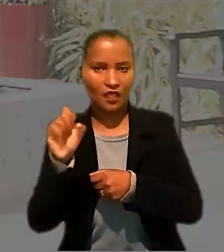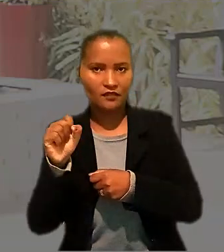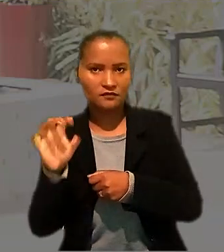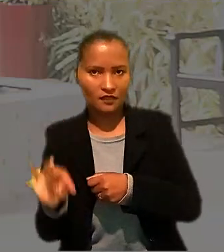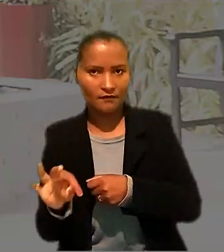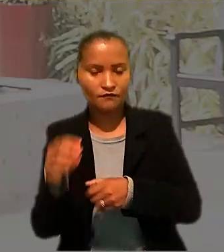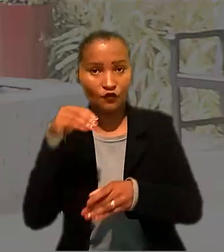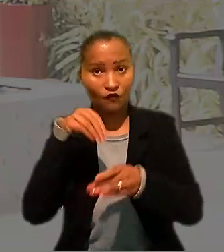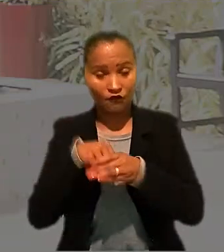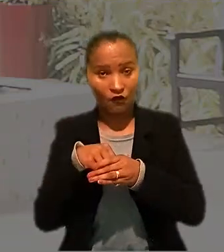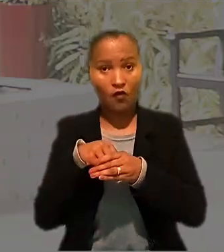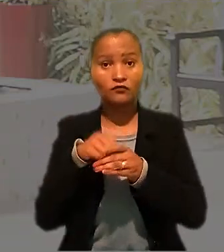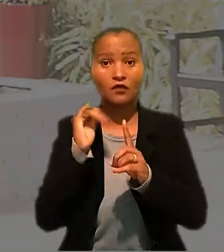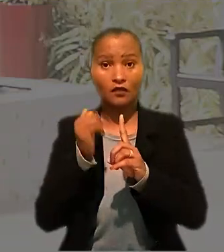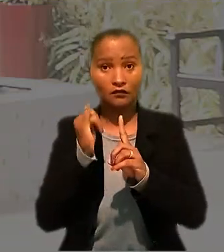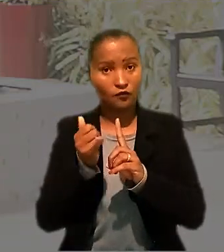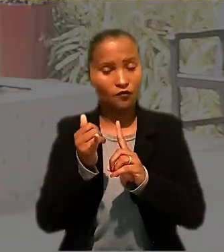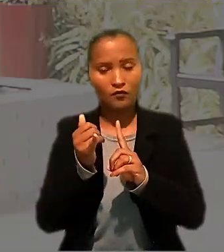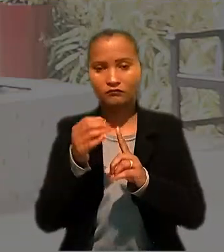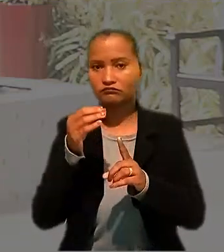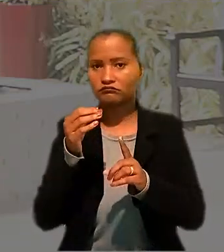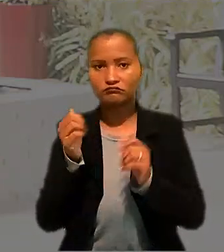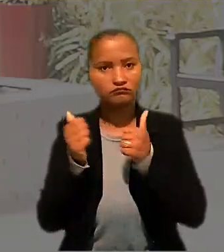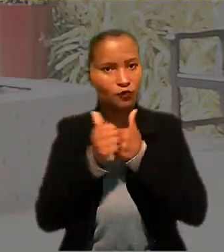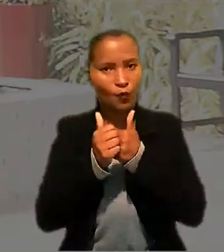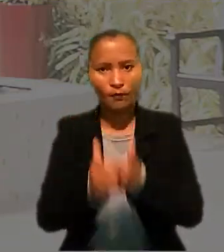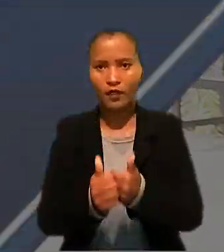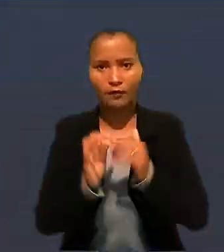O voto da relatora foi acompanhado por unanimidade.